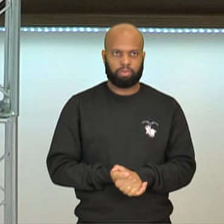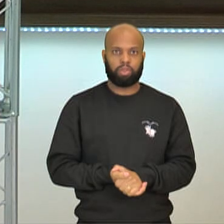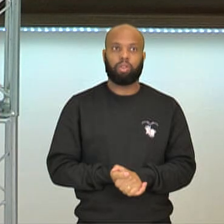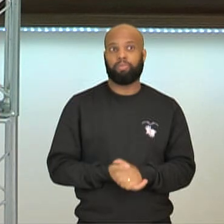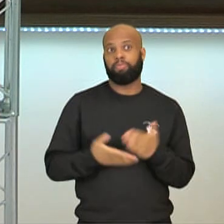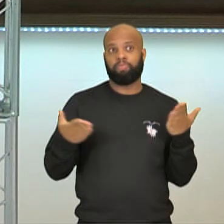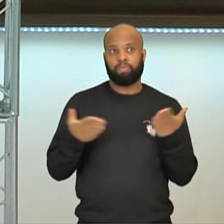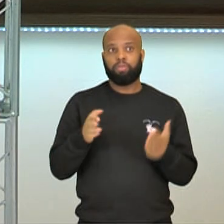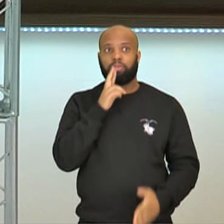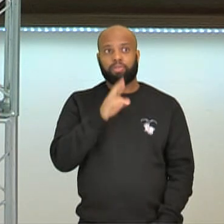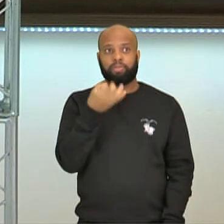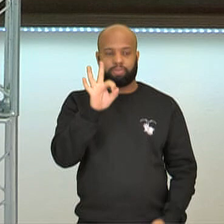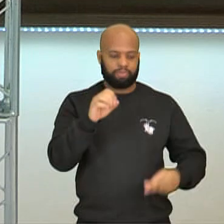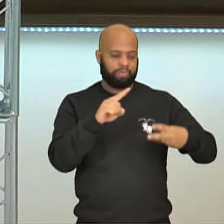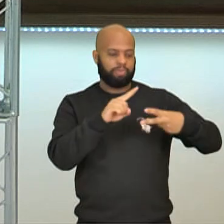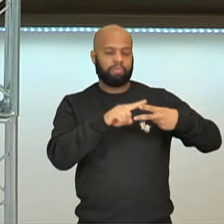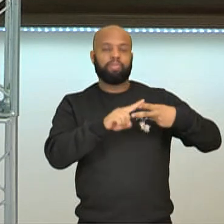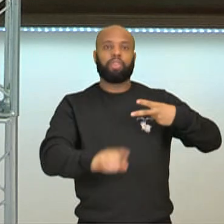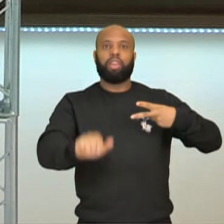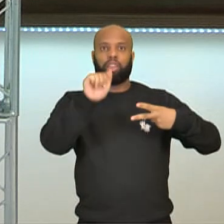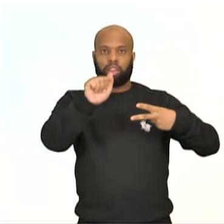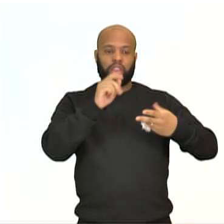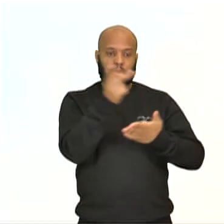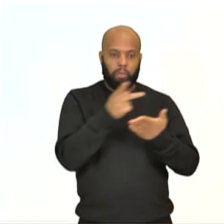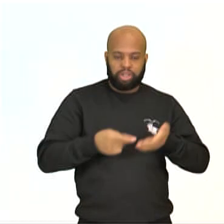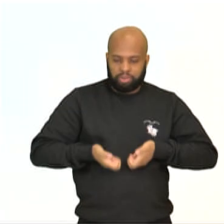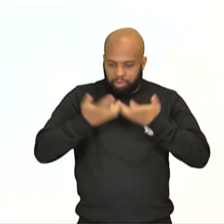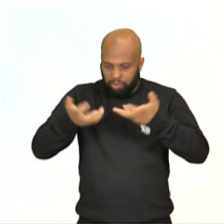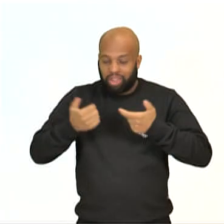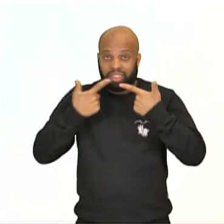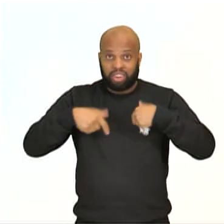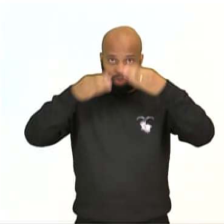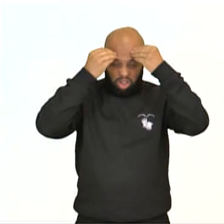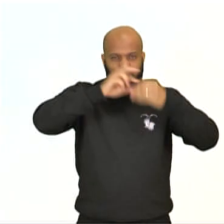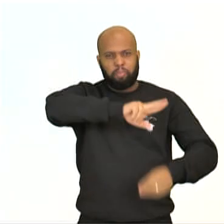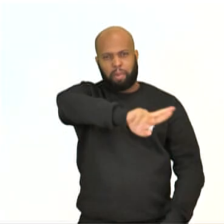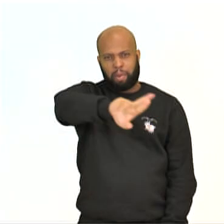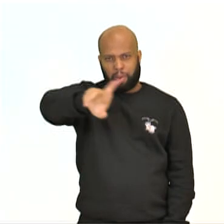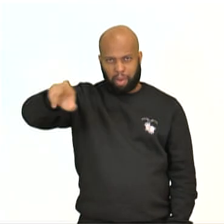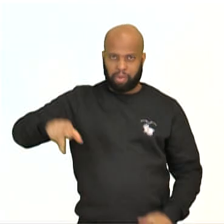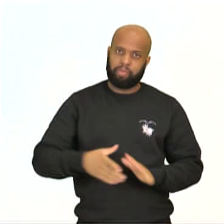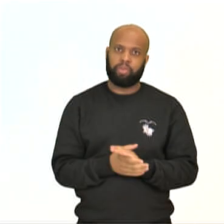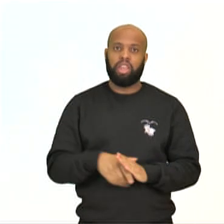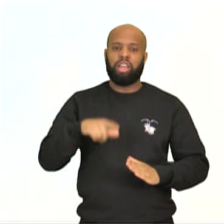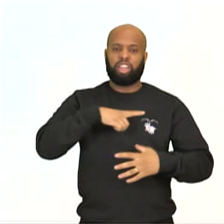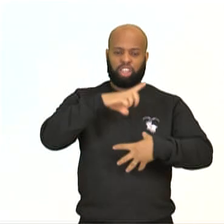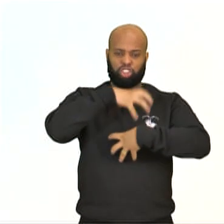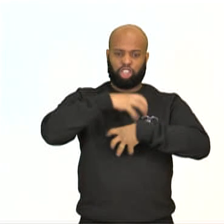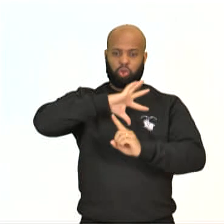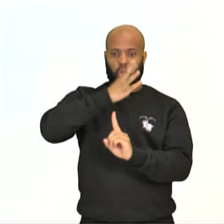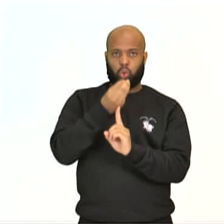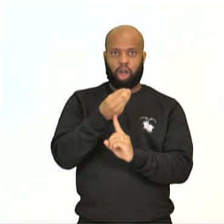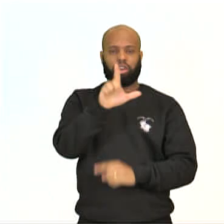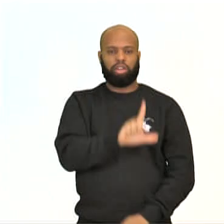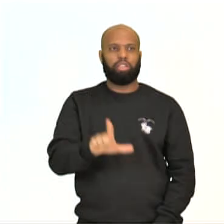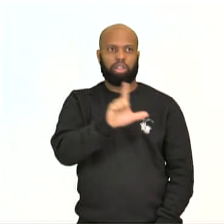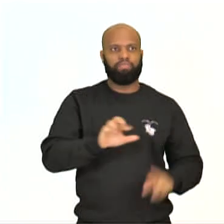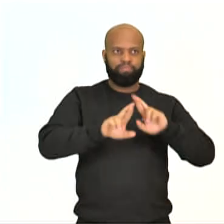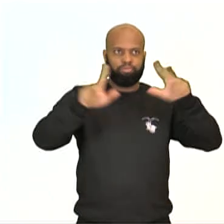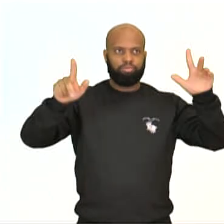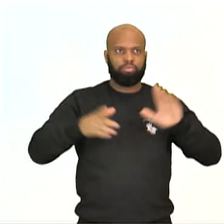Nesse caso, a correta é a letra A. Poesia se expressa com linguagens variadas, estilo artístico e